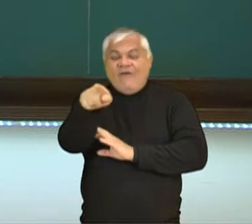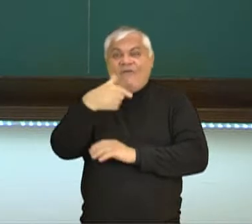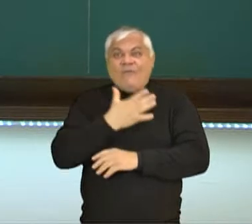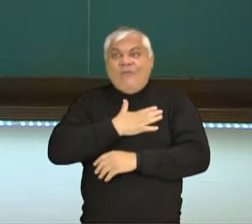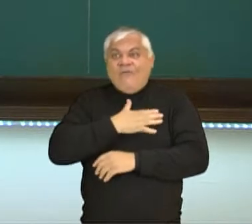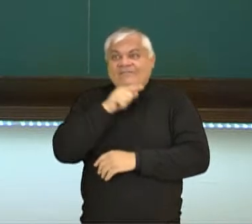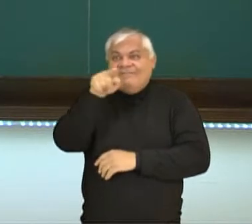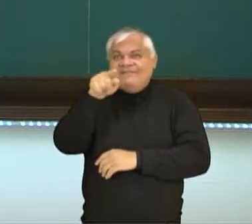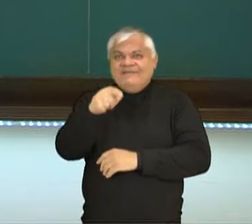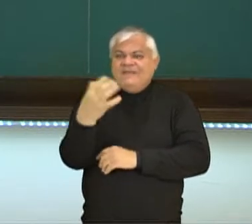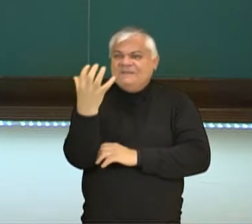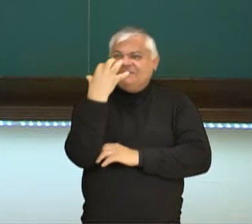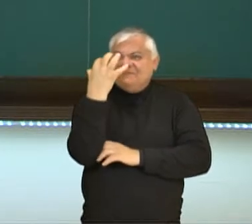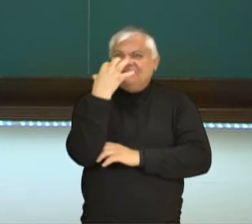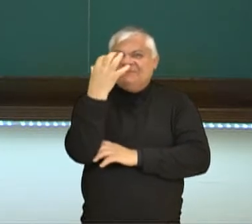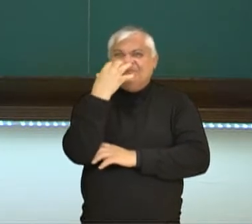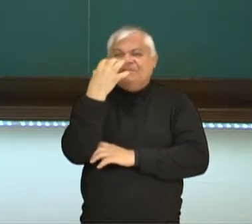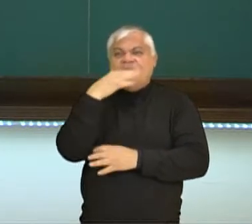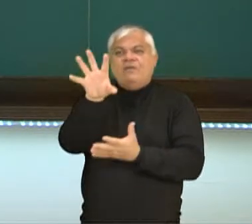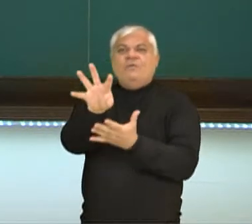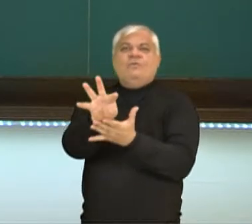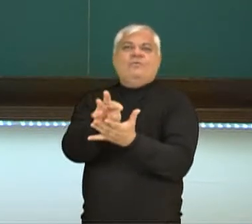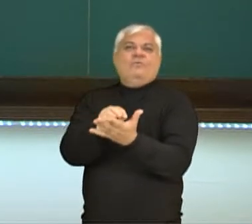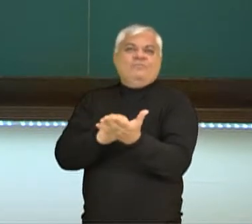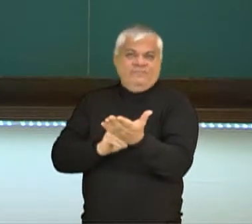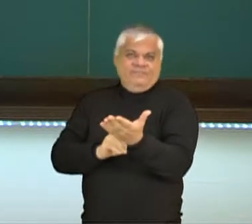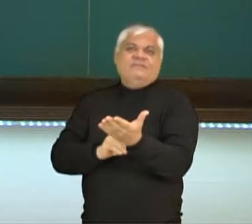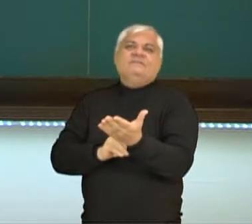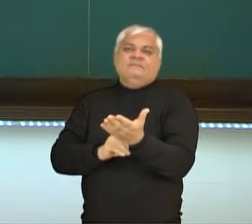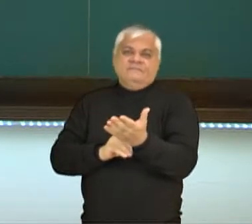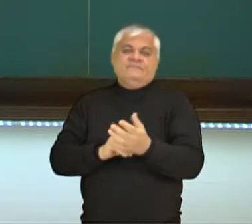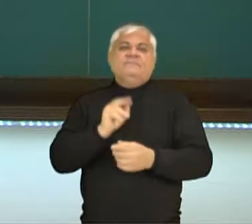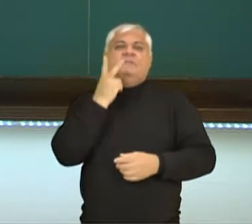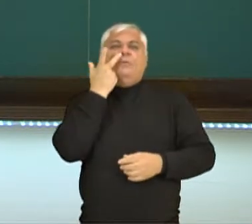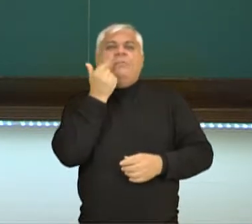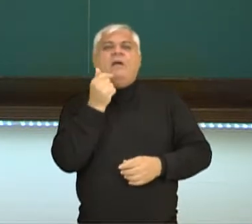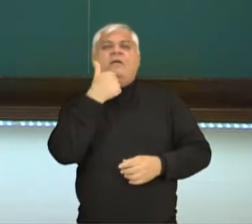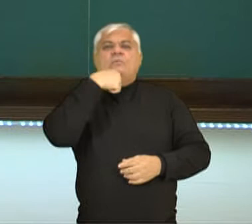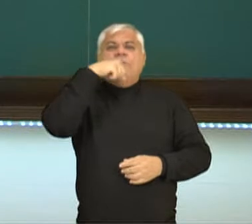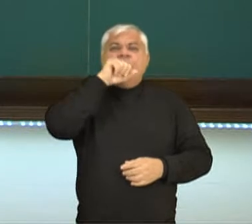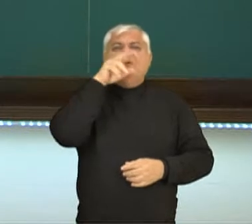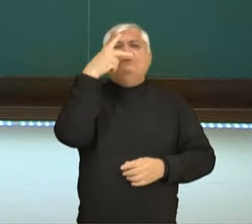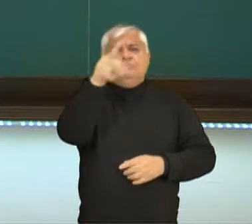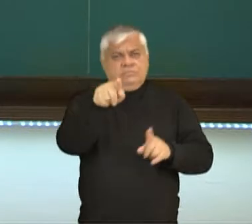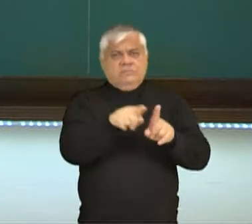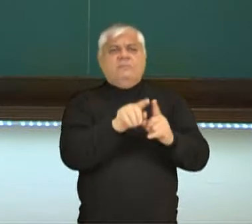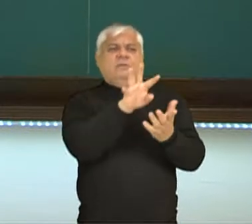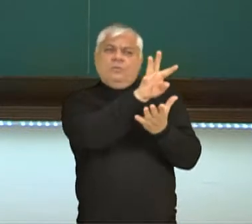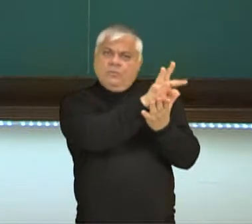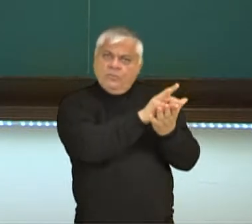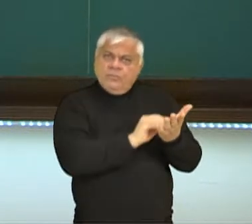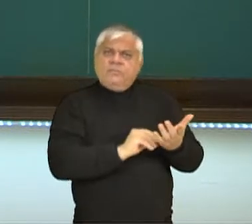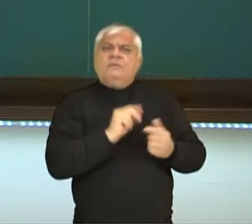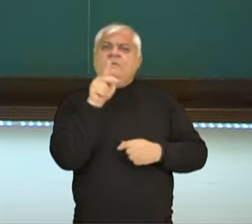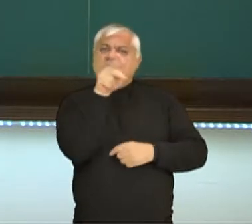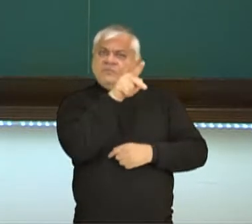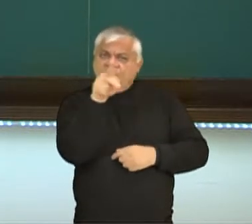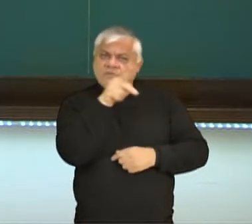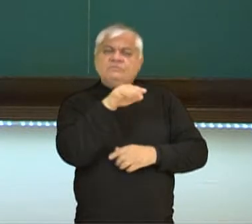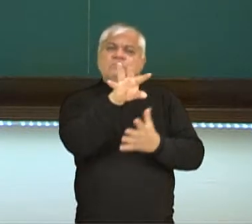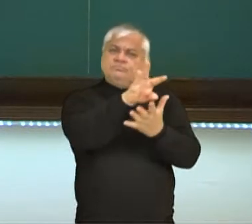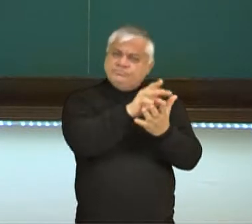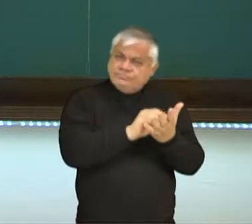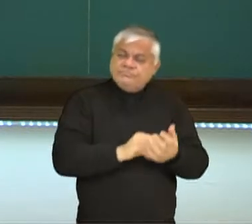ele influencia, ele é um exemplo para as outras pessoas. O teu pai, a tua mãe é exemplo para você, o teu professor. Então vejam